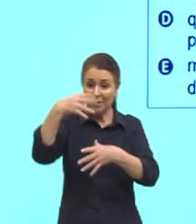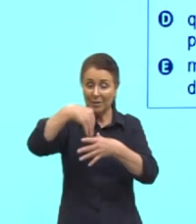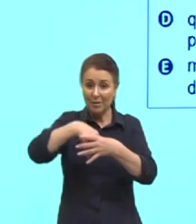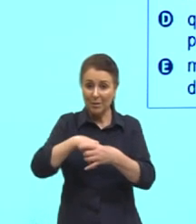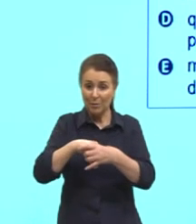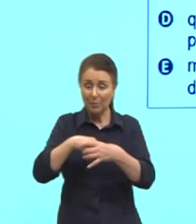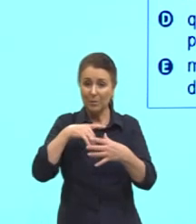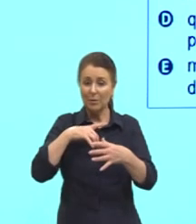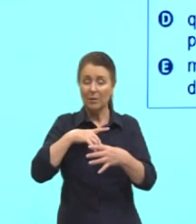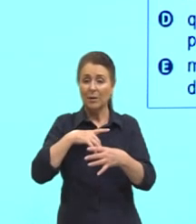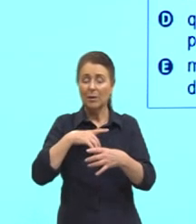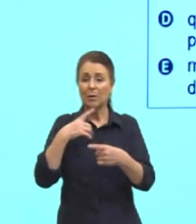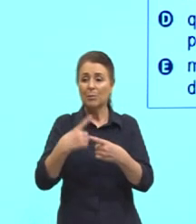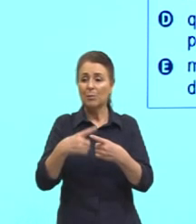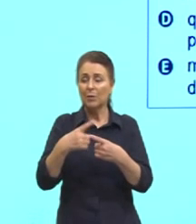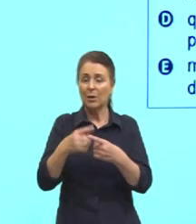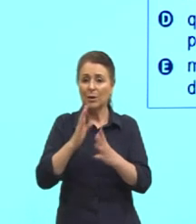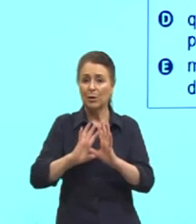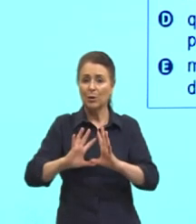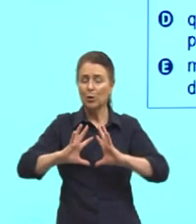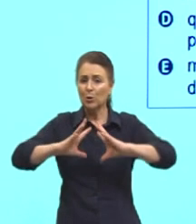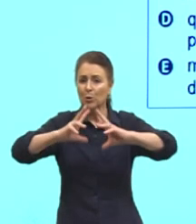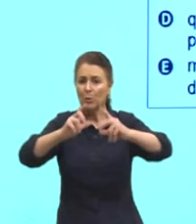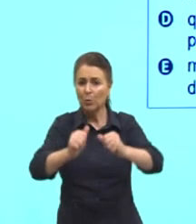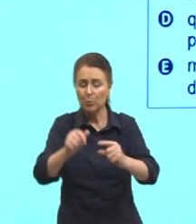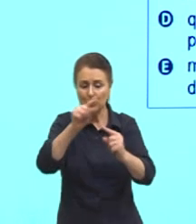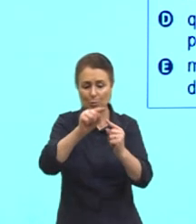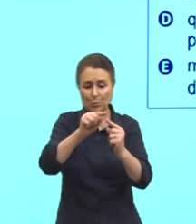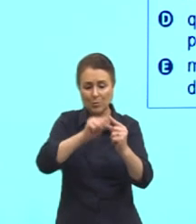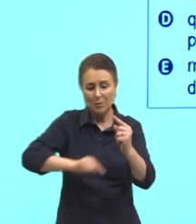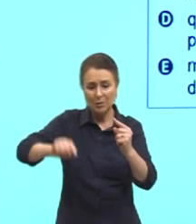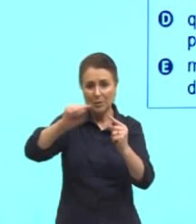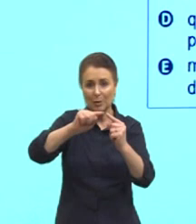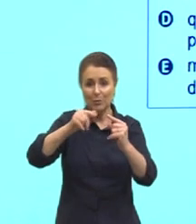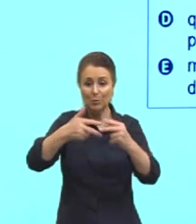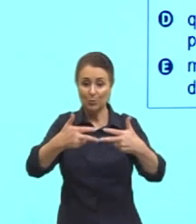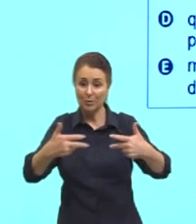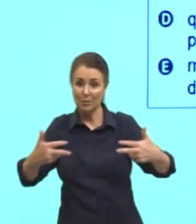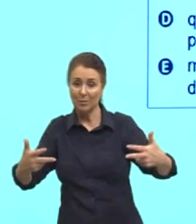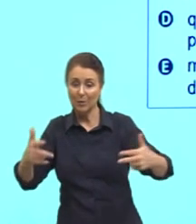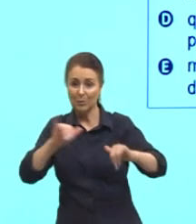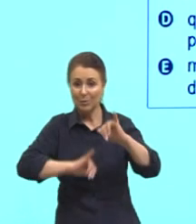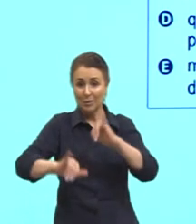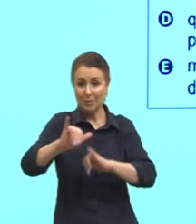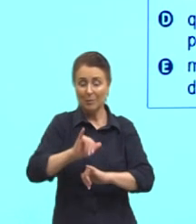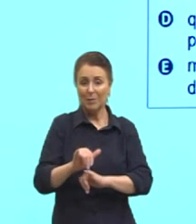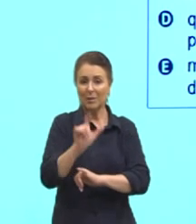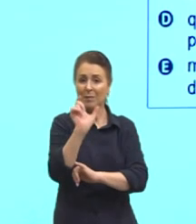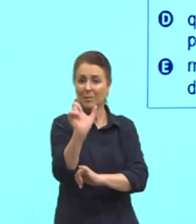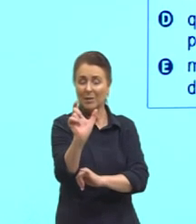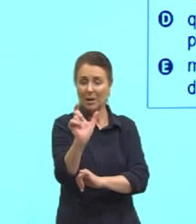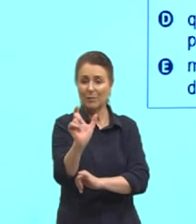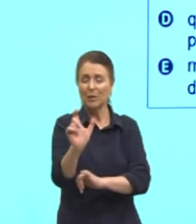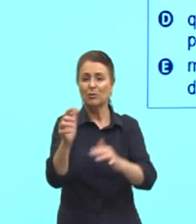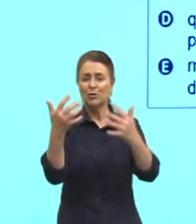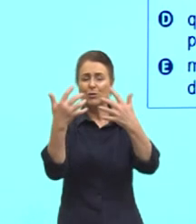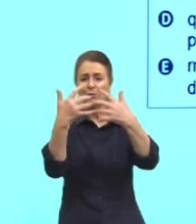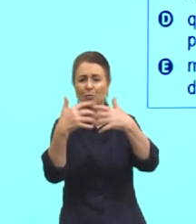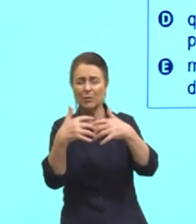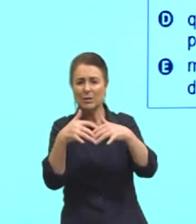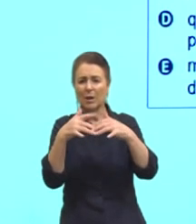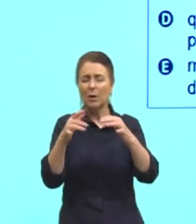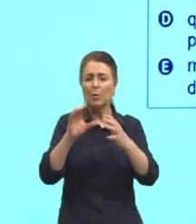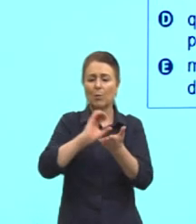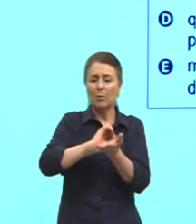habilidades de química porque é todos os ciclos dos elementos químicos né mas ela falava de funções inorgânicas de reações